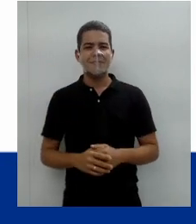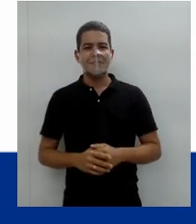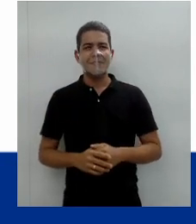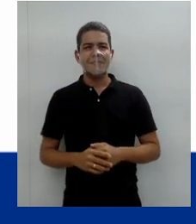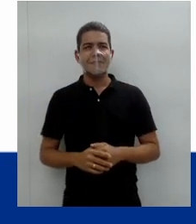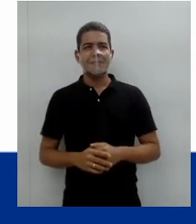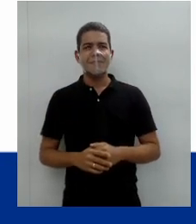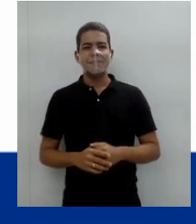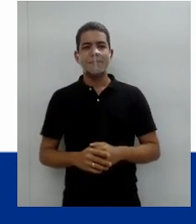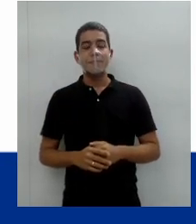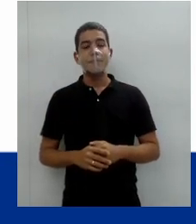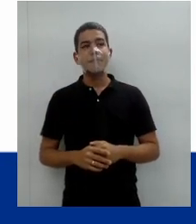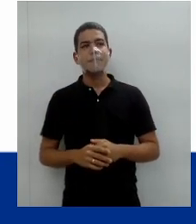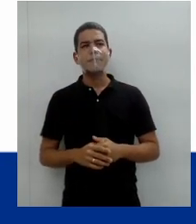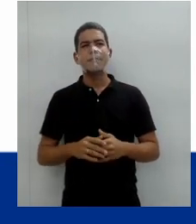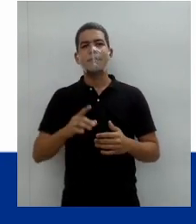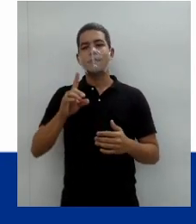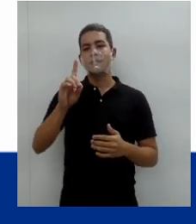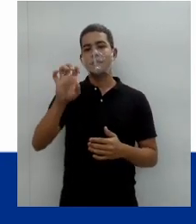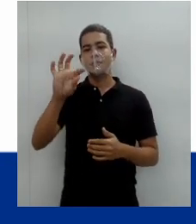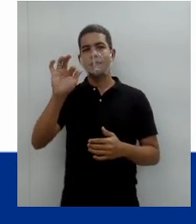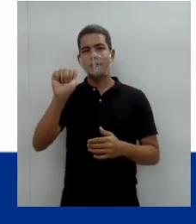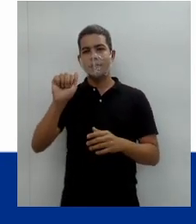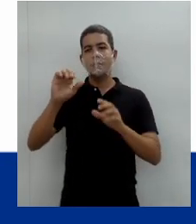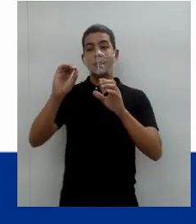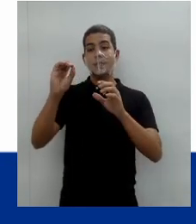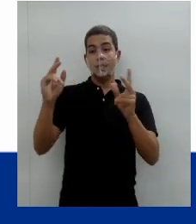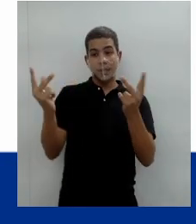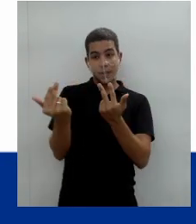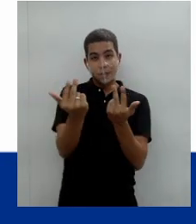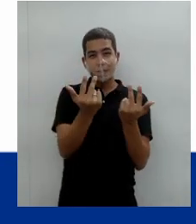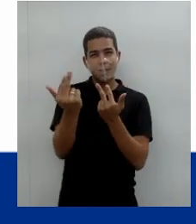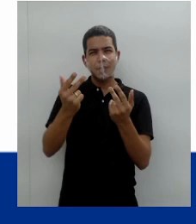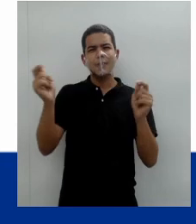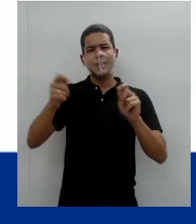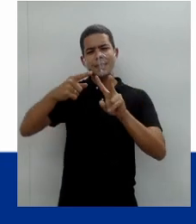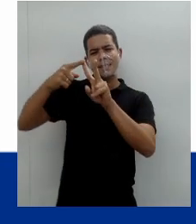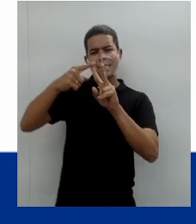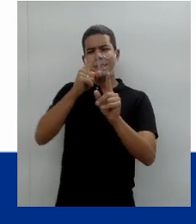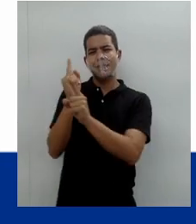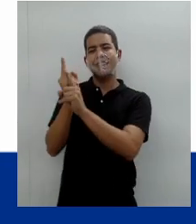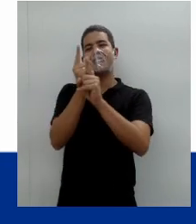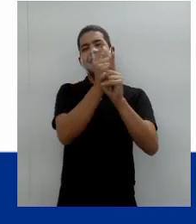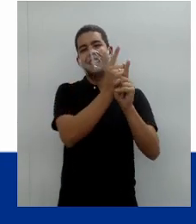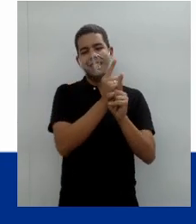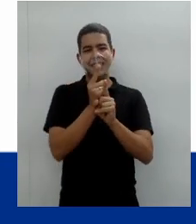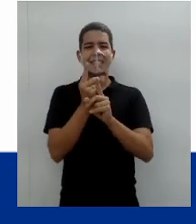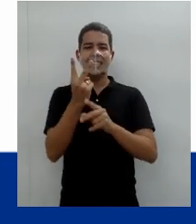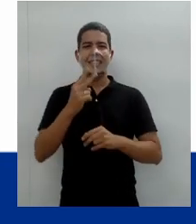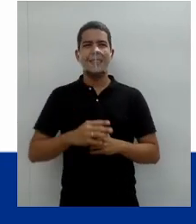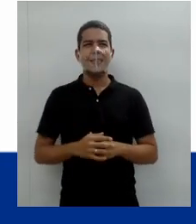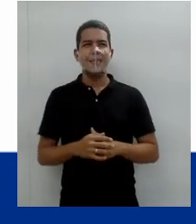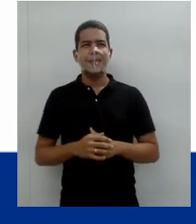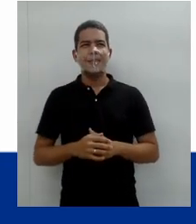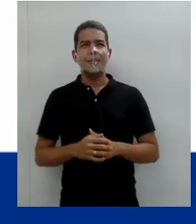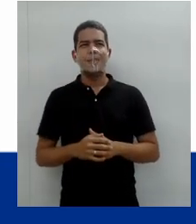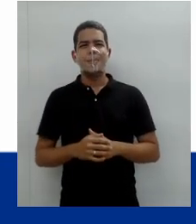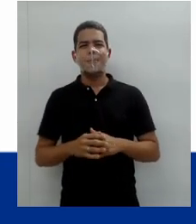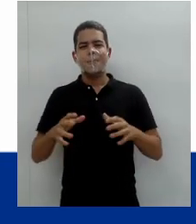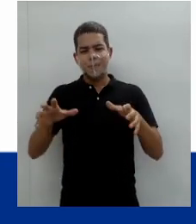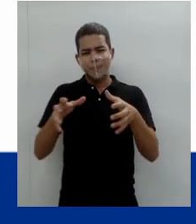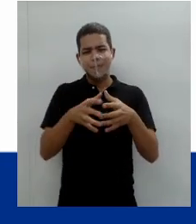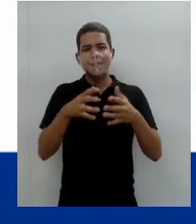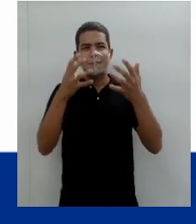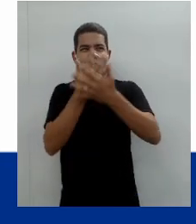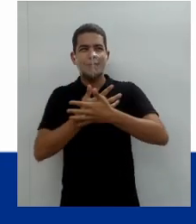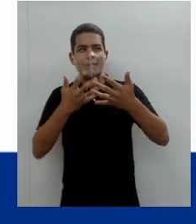burum, burá. Ó, se delta igual a 0, duas raízes iguais você terá. E aí a banda faz assim, ó, mudando o